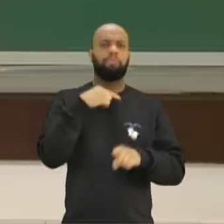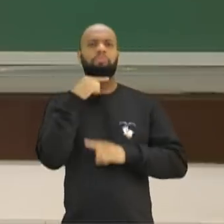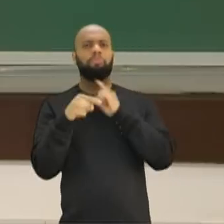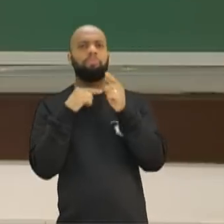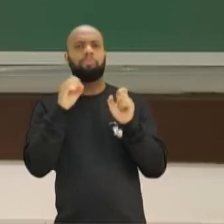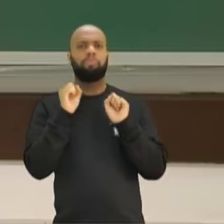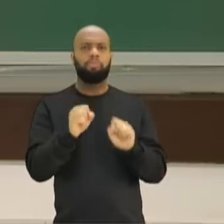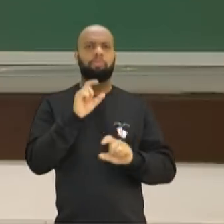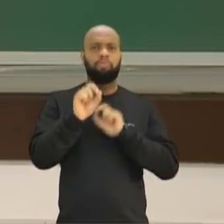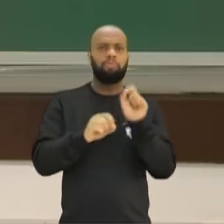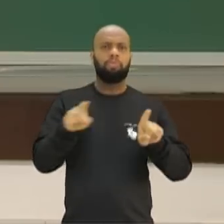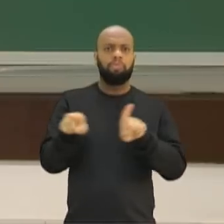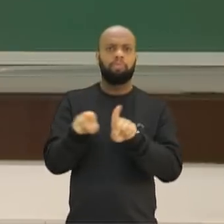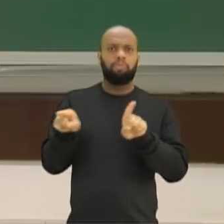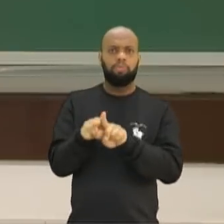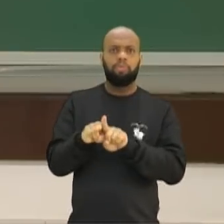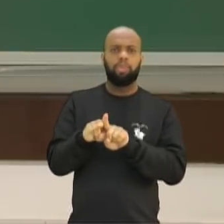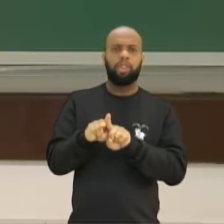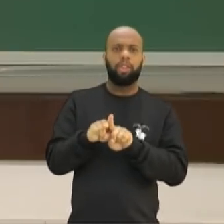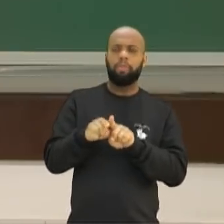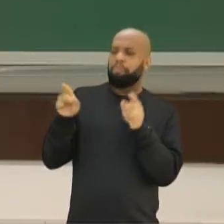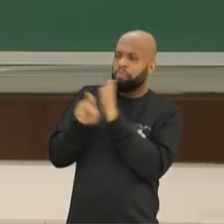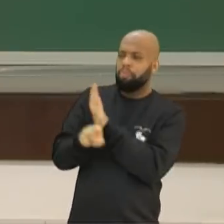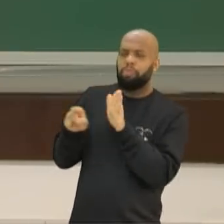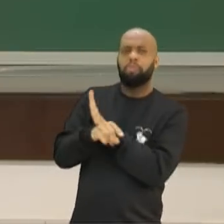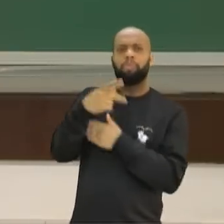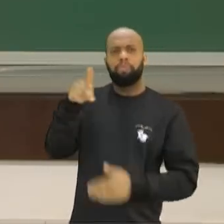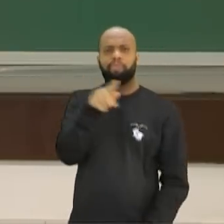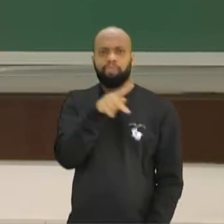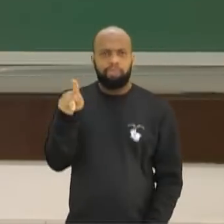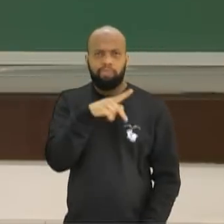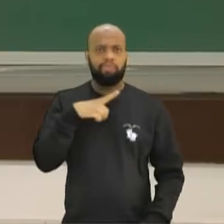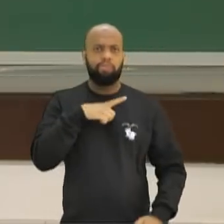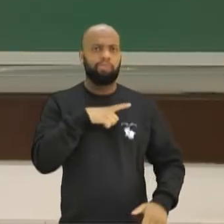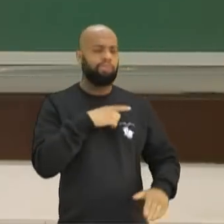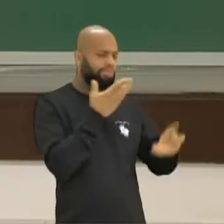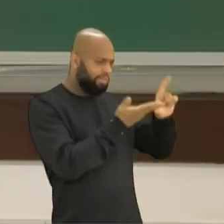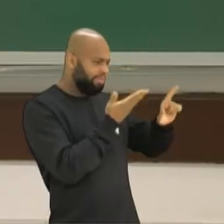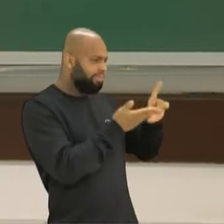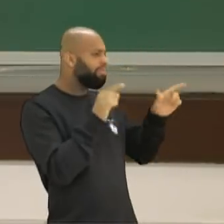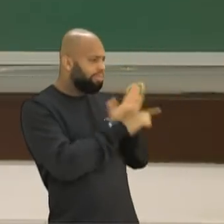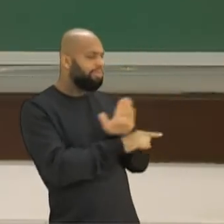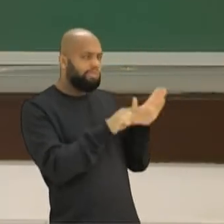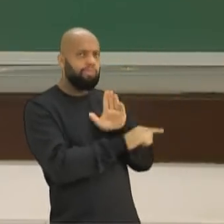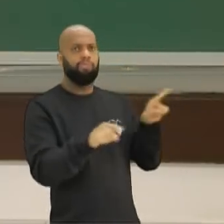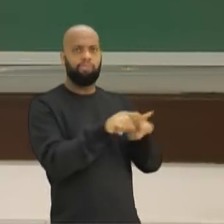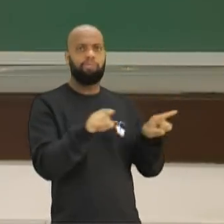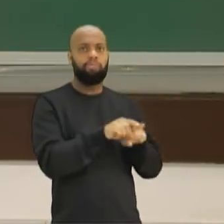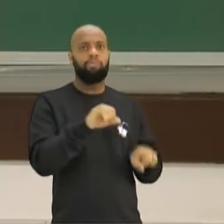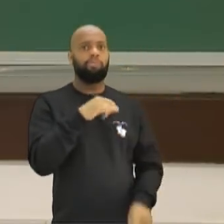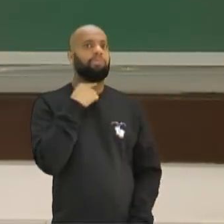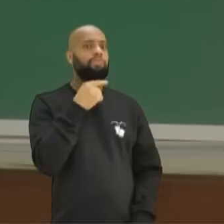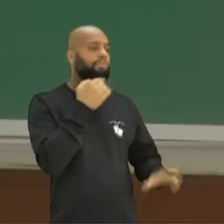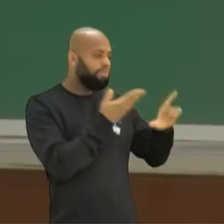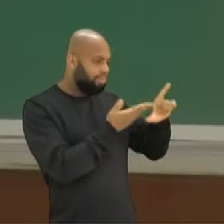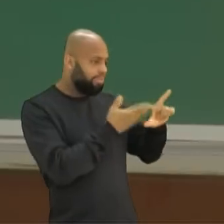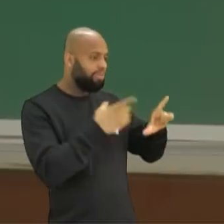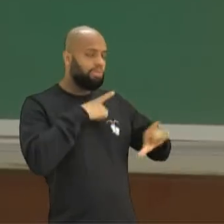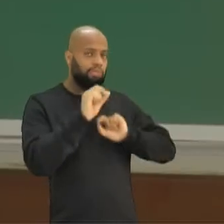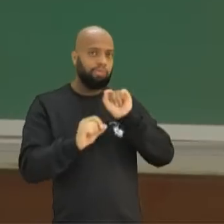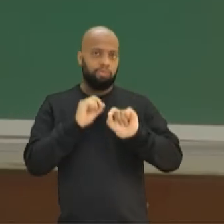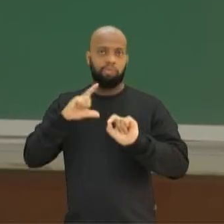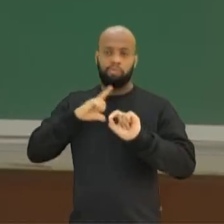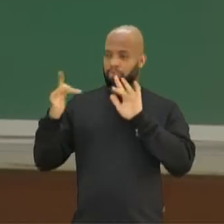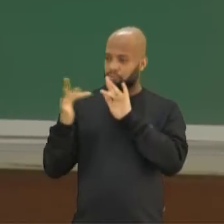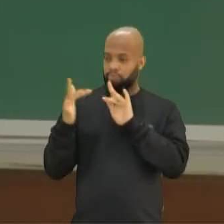dúvida, tente entrar em contato com o seu professor. Interaja ali com ele no Class, se você tem acesso ao Class, e se você não tem, entre em contato